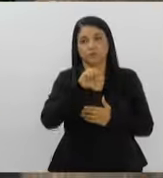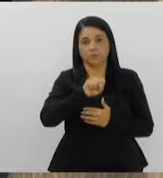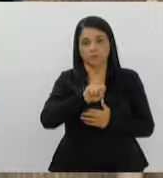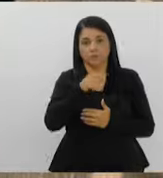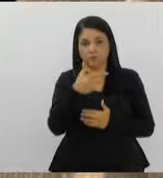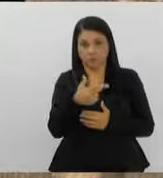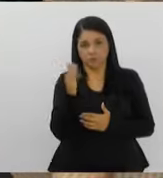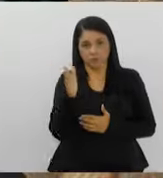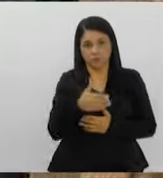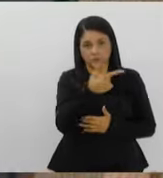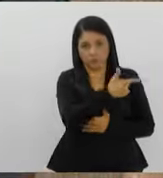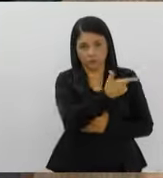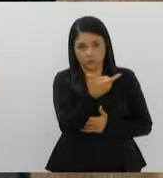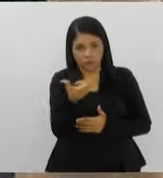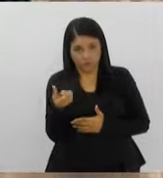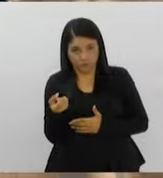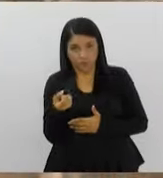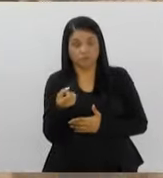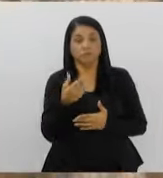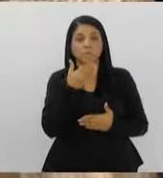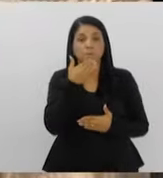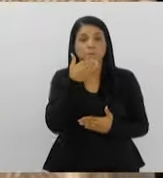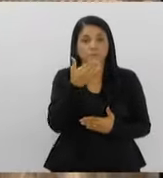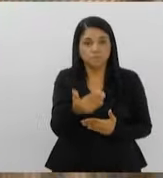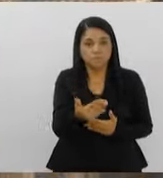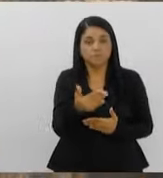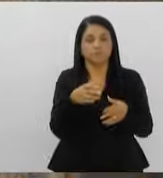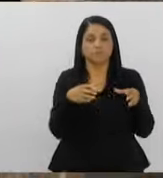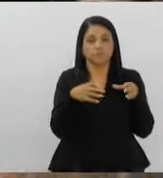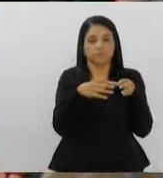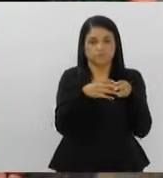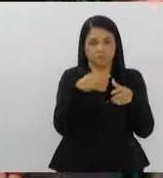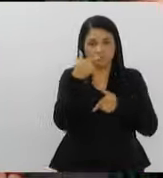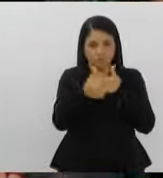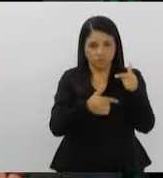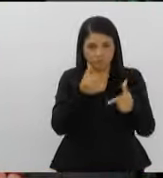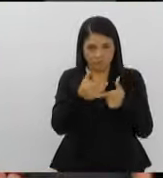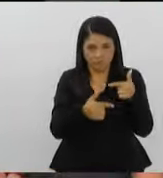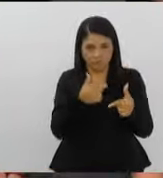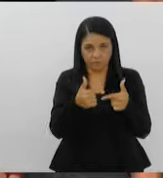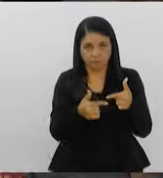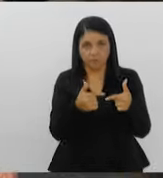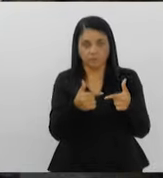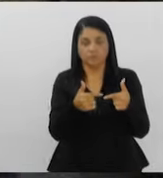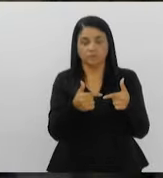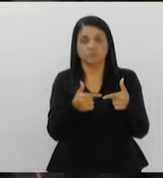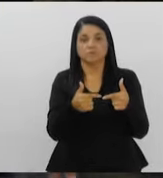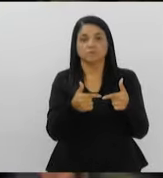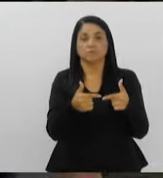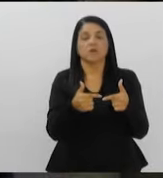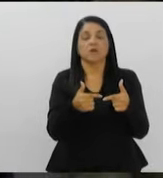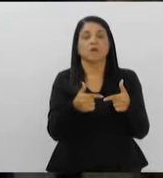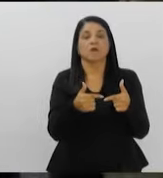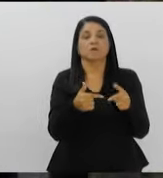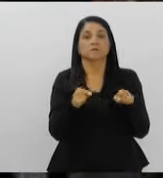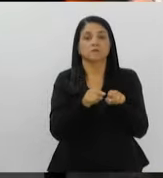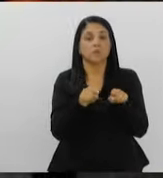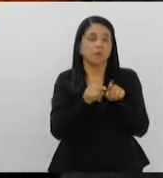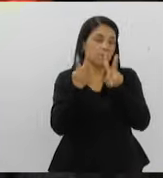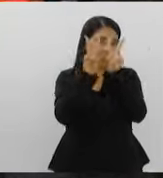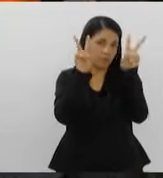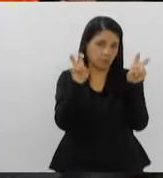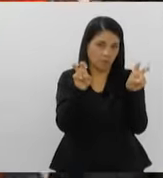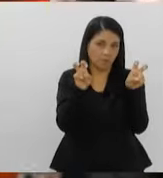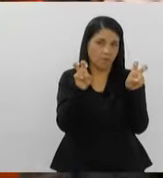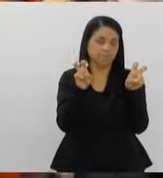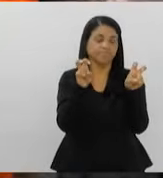2020, também solicitou circunstância da comissão de trabalho e, se mais não fosse, a própria matéria atinge